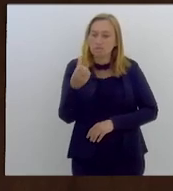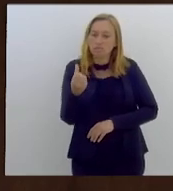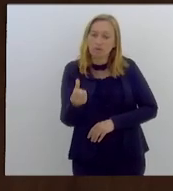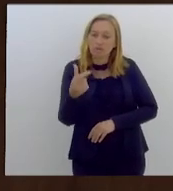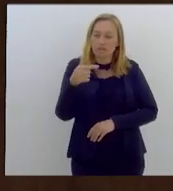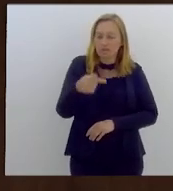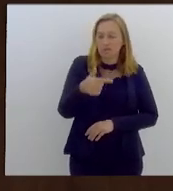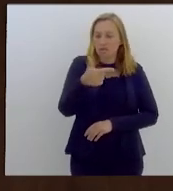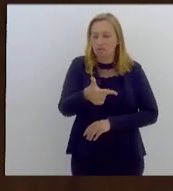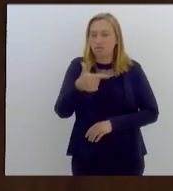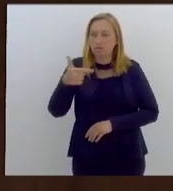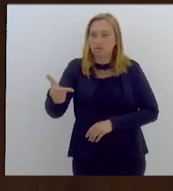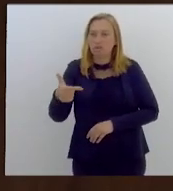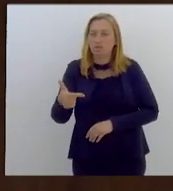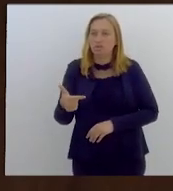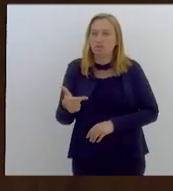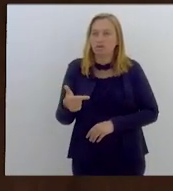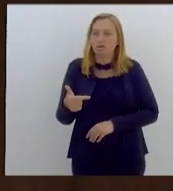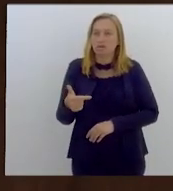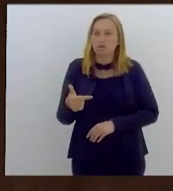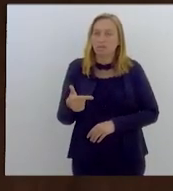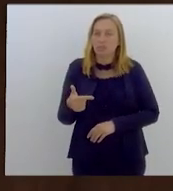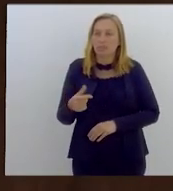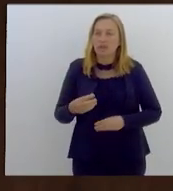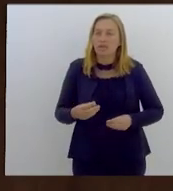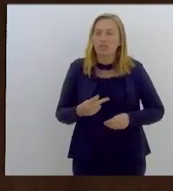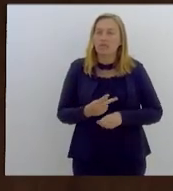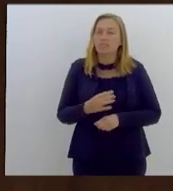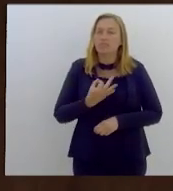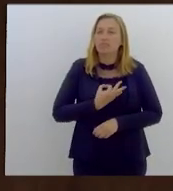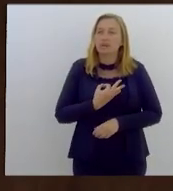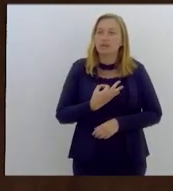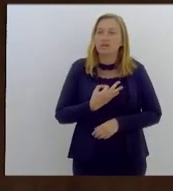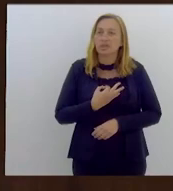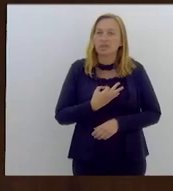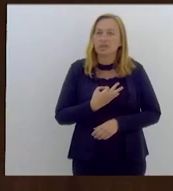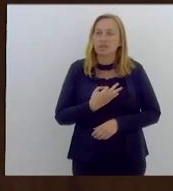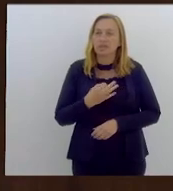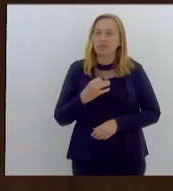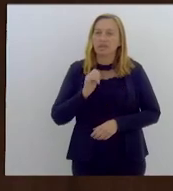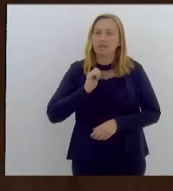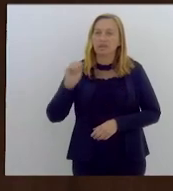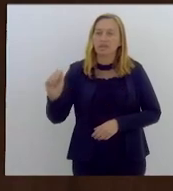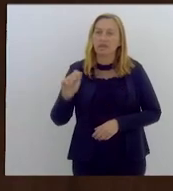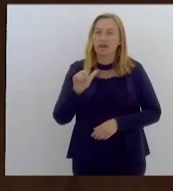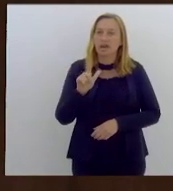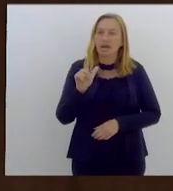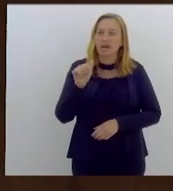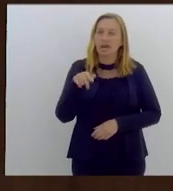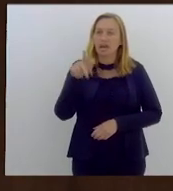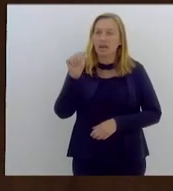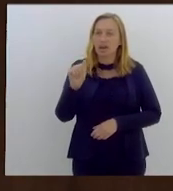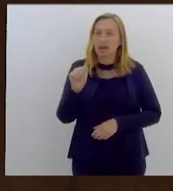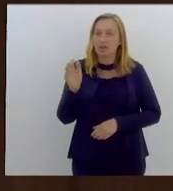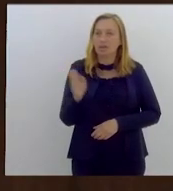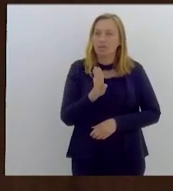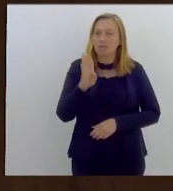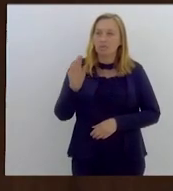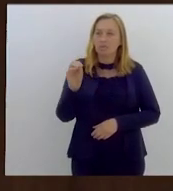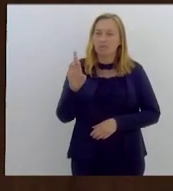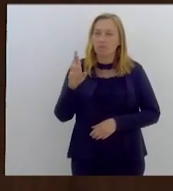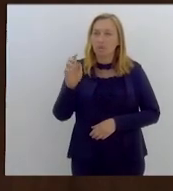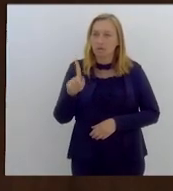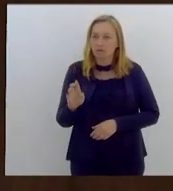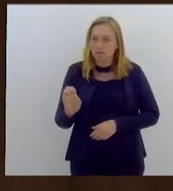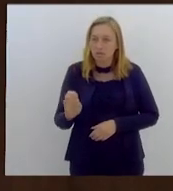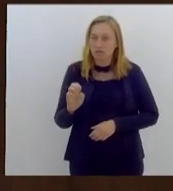1567 de 2022, que concede a medalha a Alain Borges Nogueira, que acabou de ser denunciado